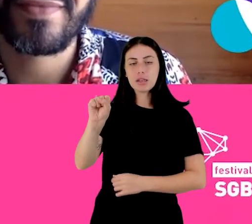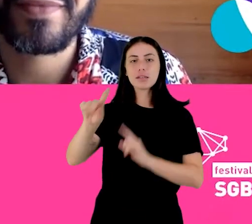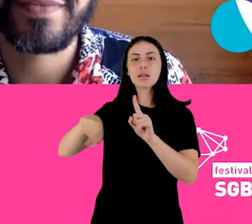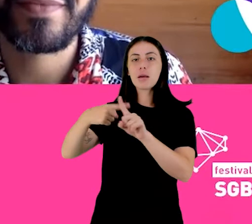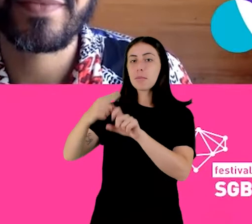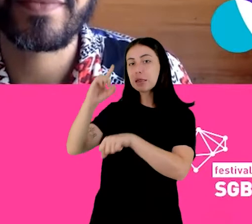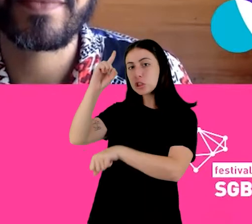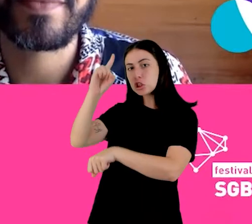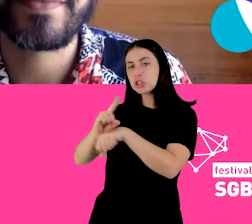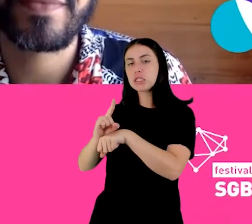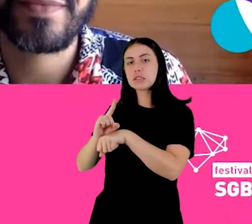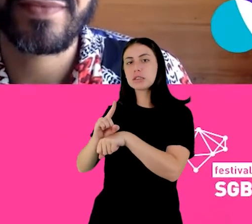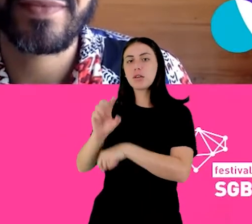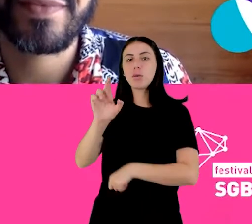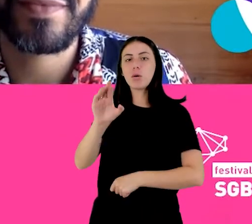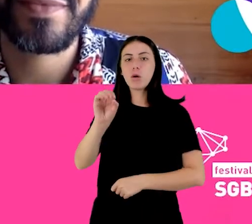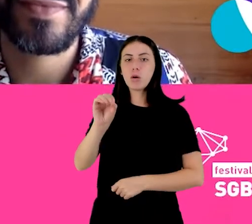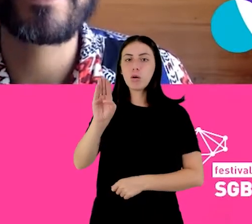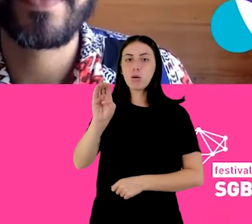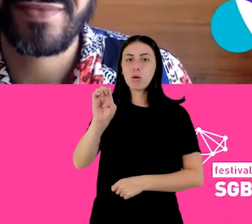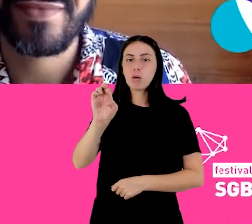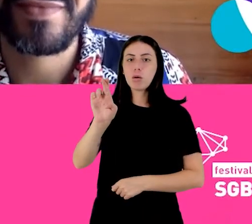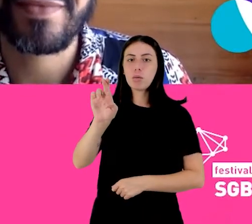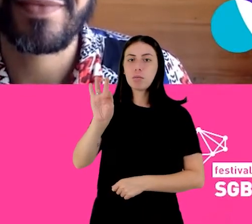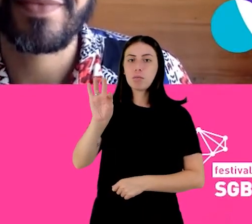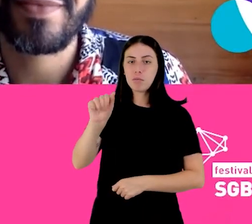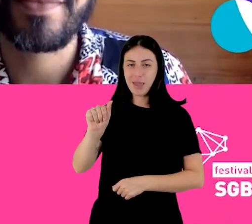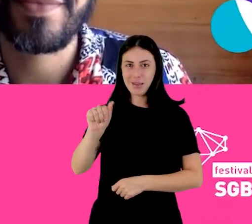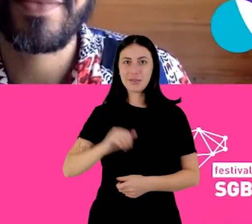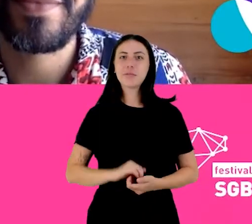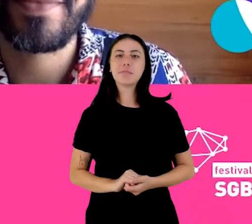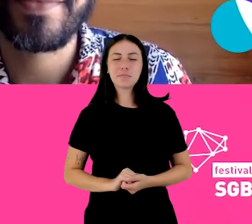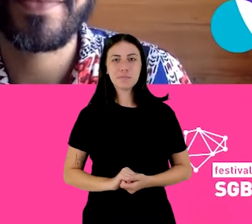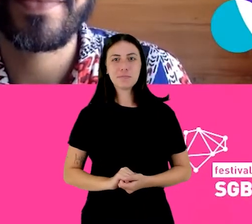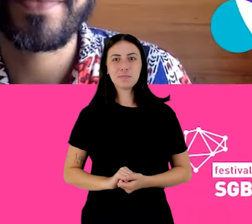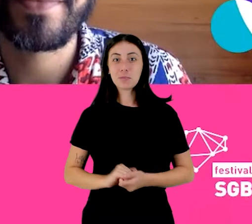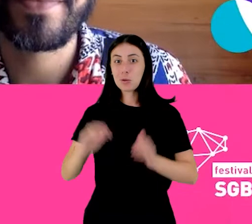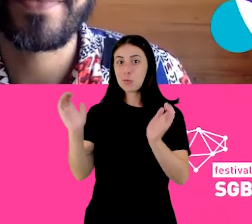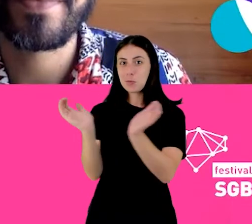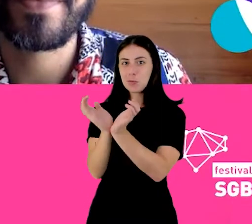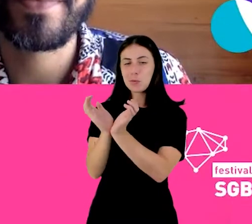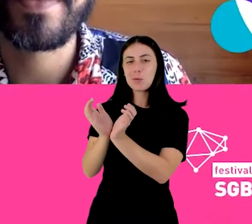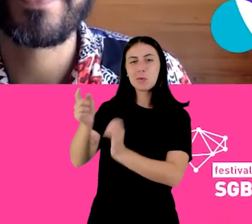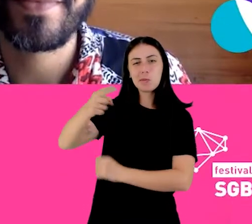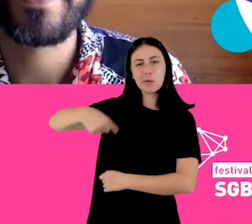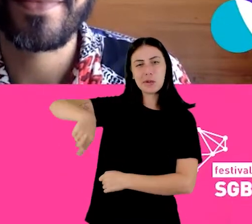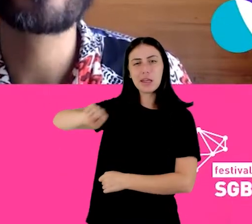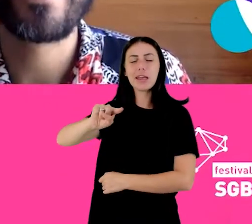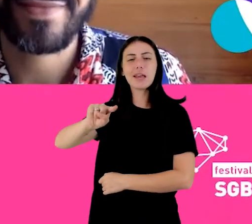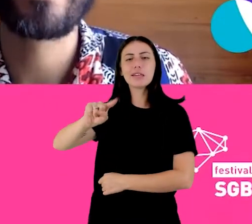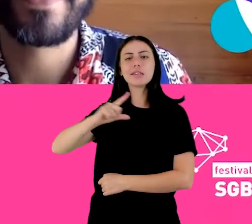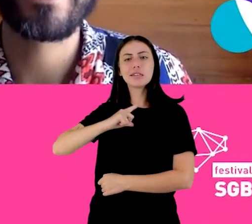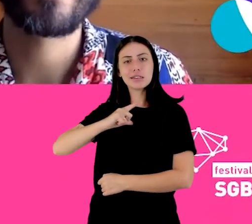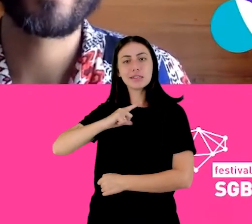do dramaturgo Lucas Moura, e a direção é da Roberta Estrela Dalva.